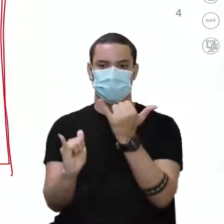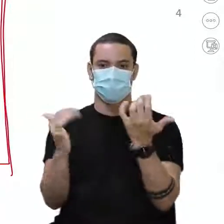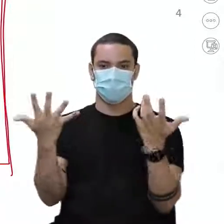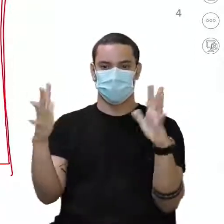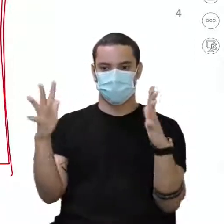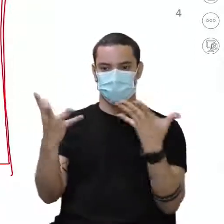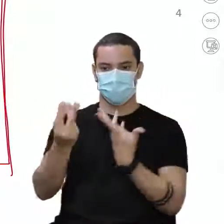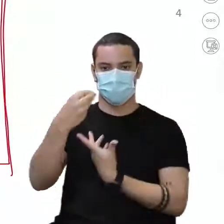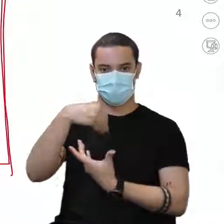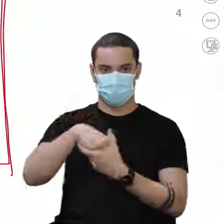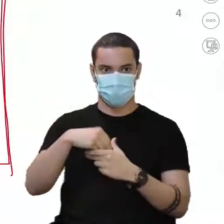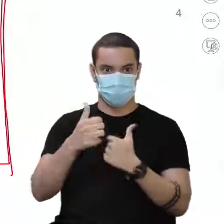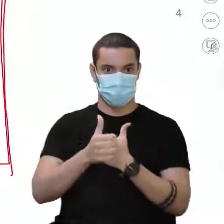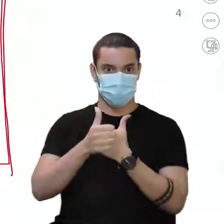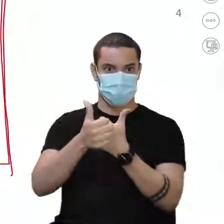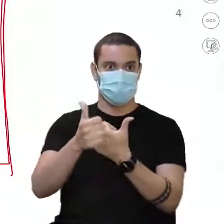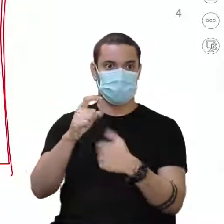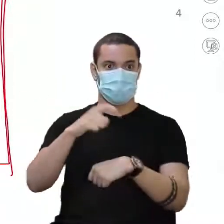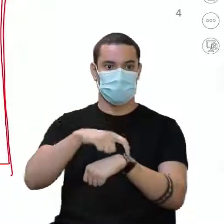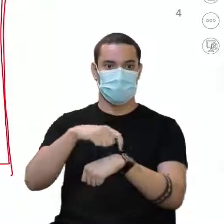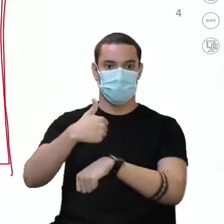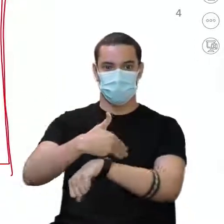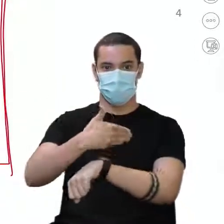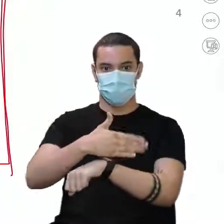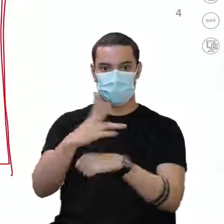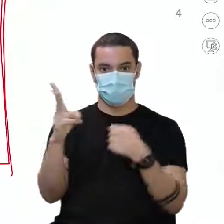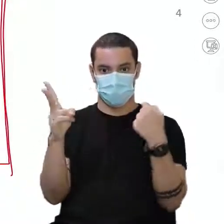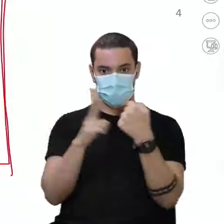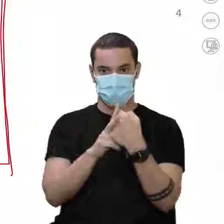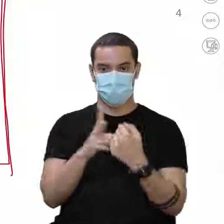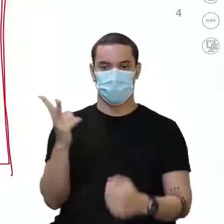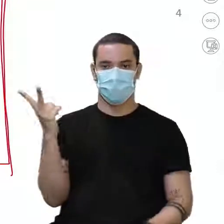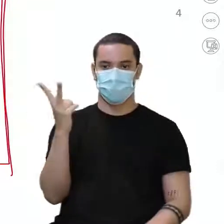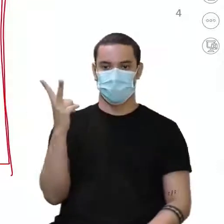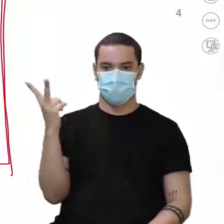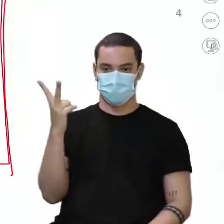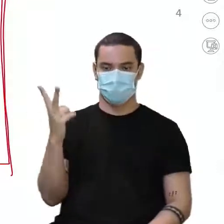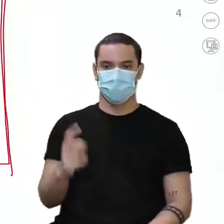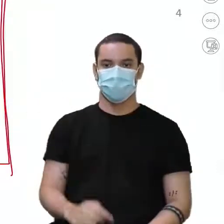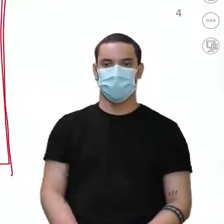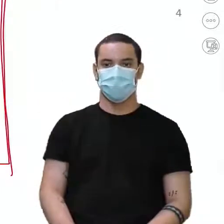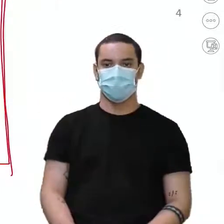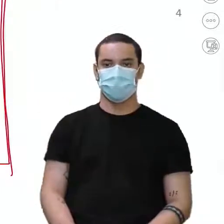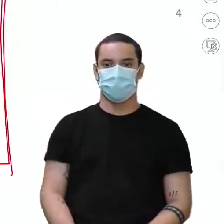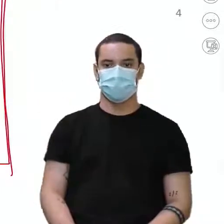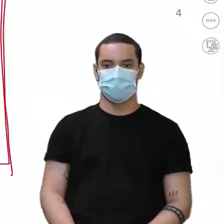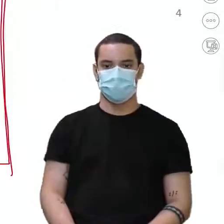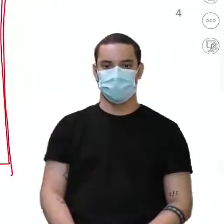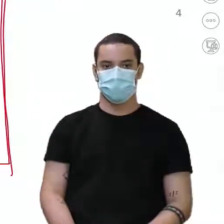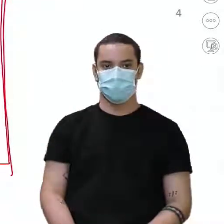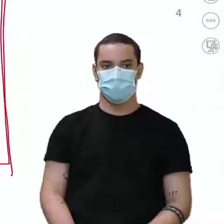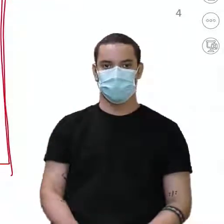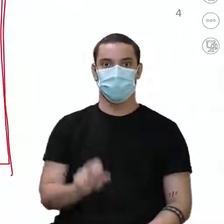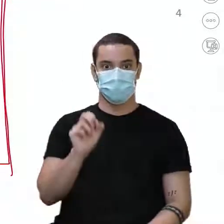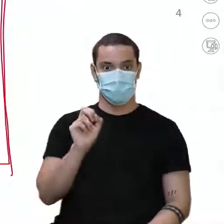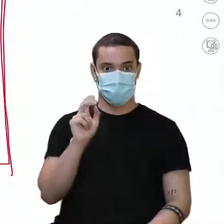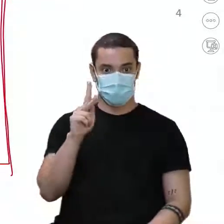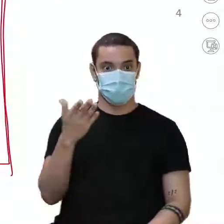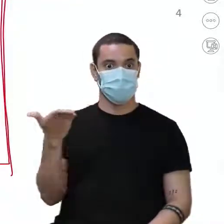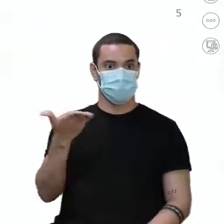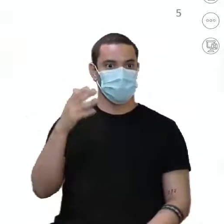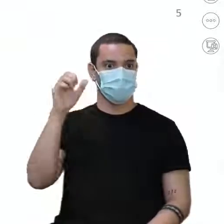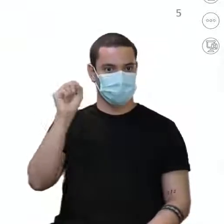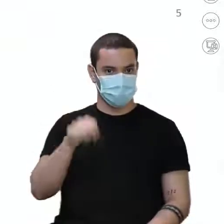auxiliares nos tempos verbais, esses dois aqui do presente perfeito e esses dois do simple past. Alright? Então,